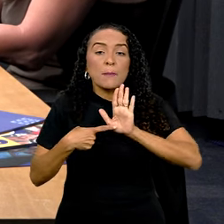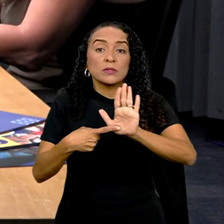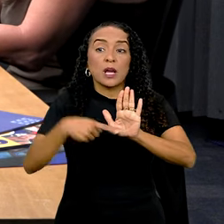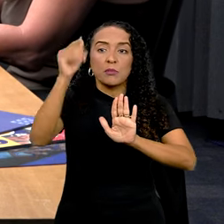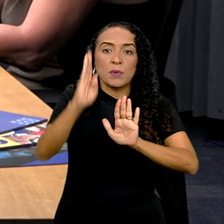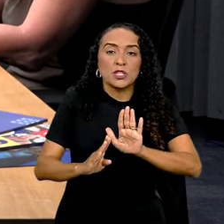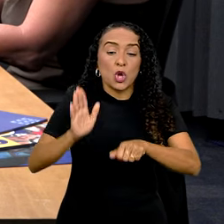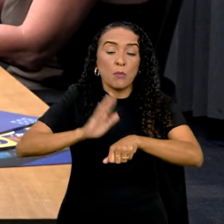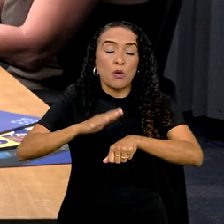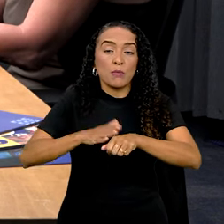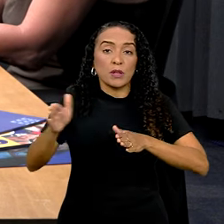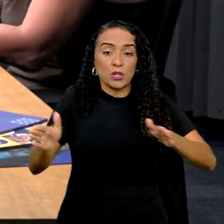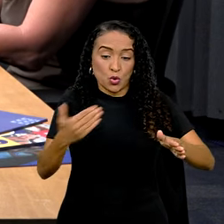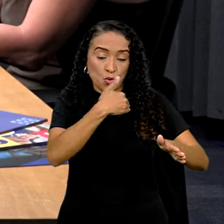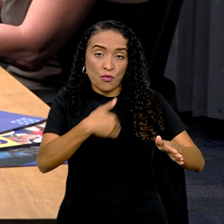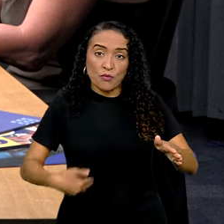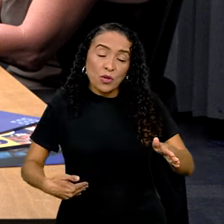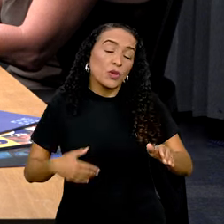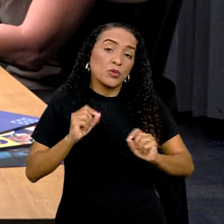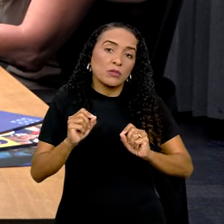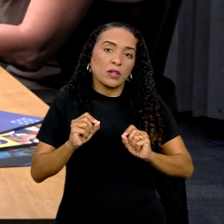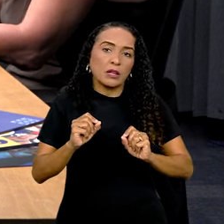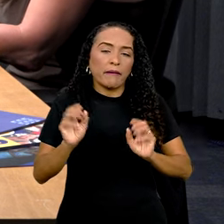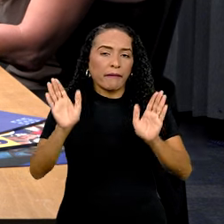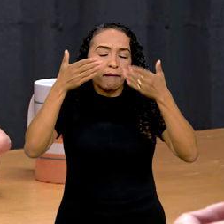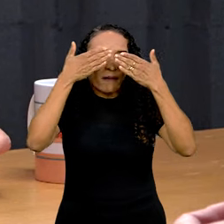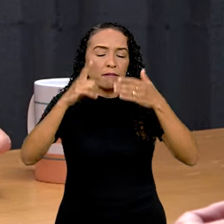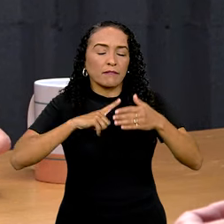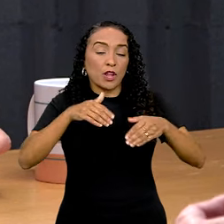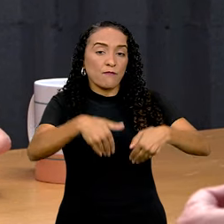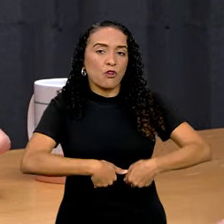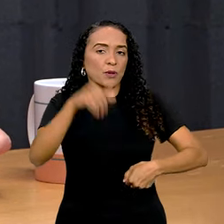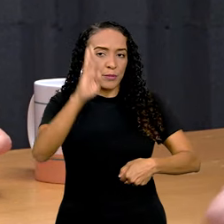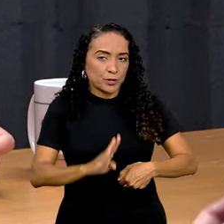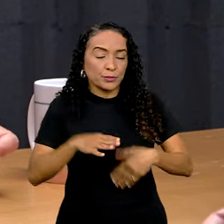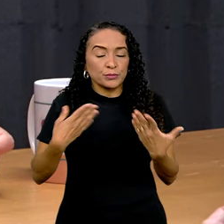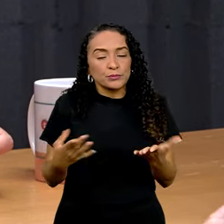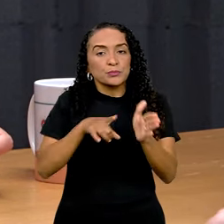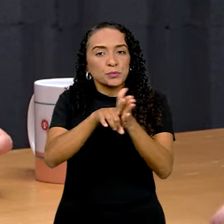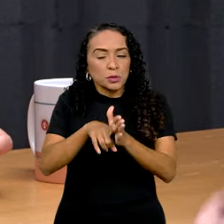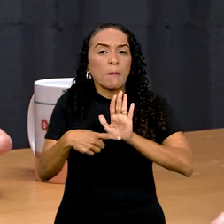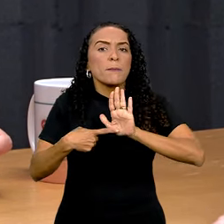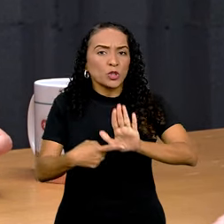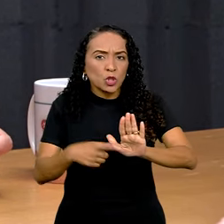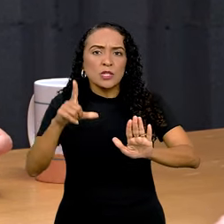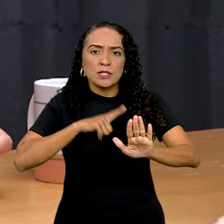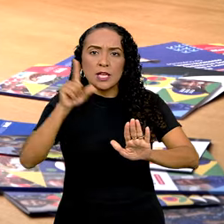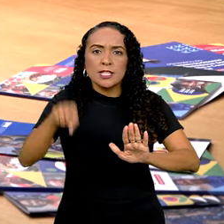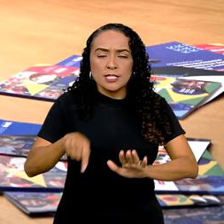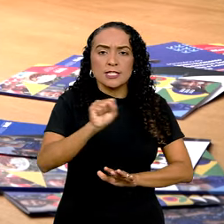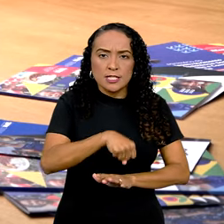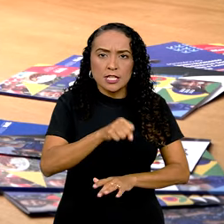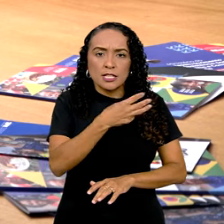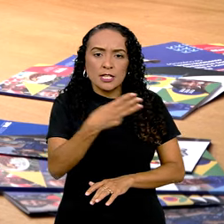revelar pro país no momento em que o governo eh negava a existência de fome no país e essa pesquisa mostrou que nós tínhamos